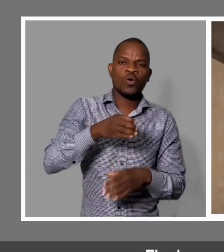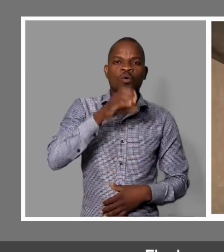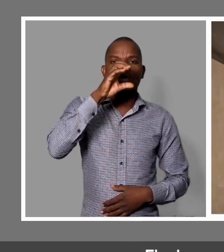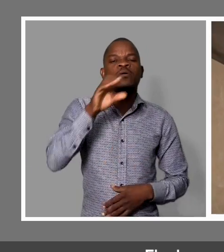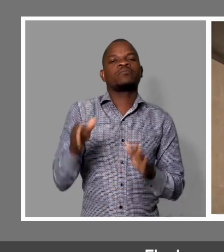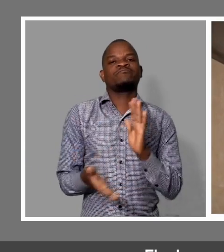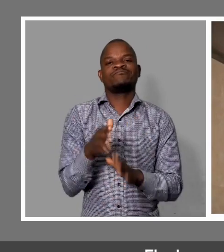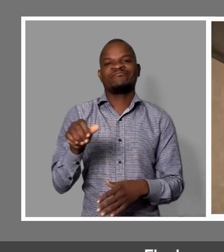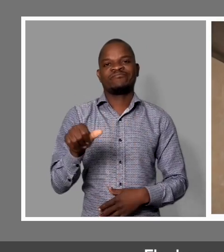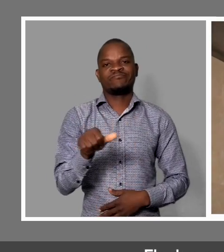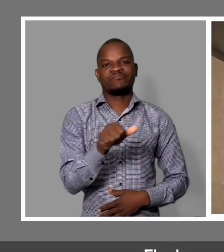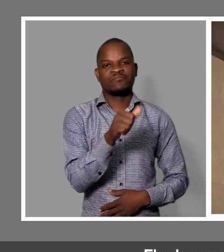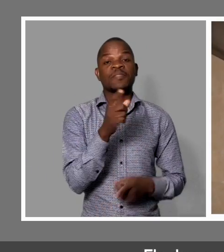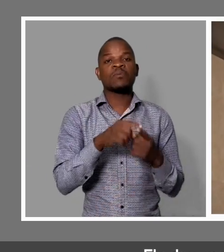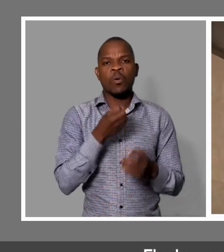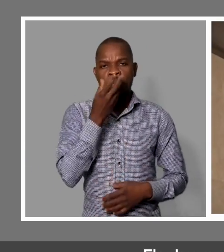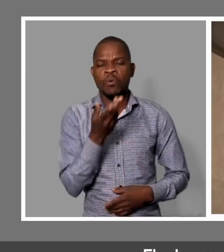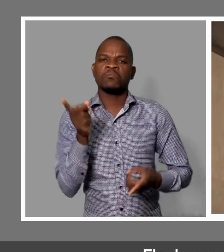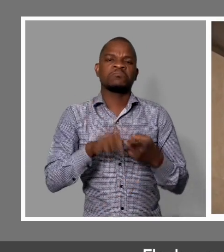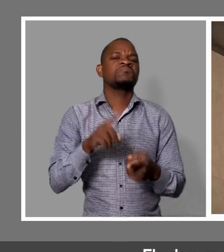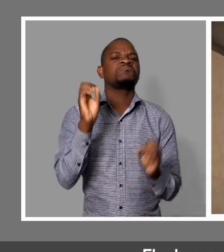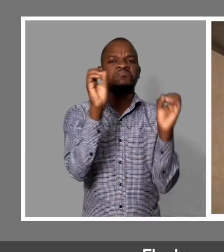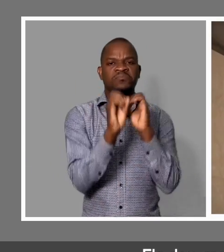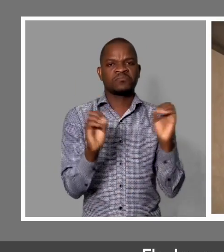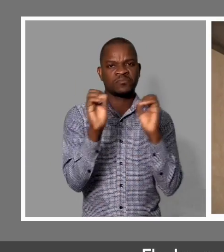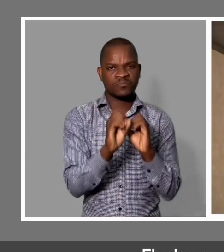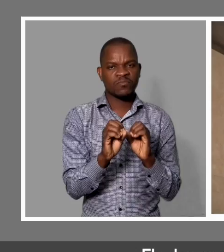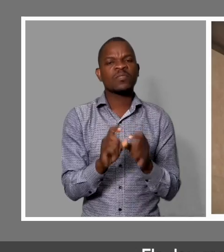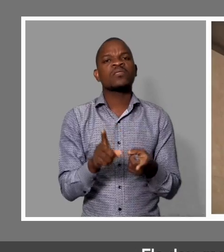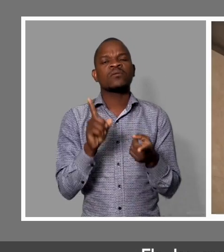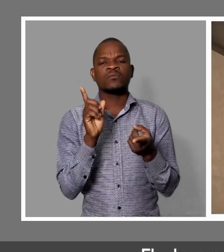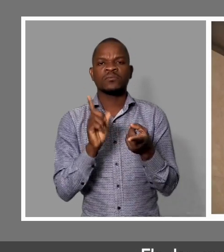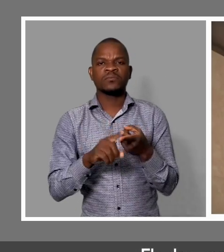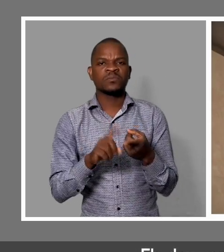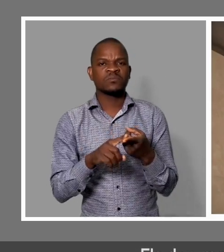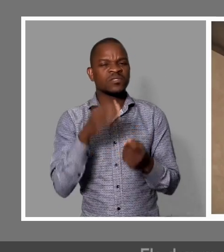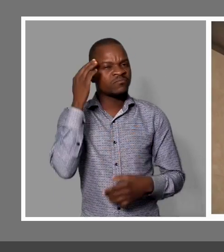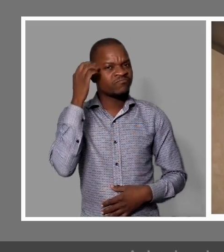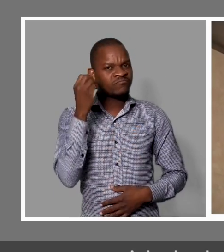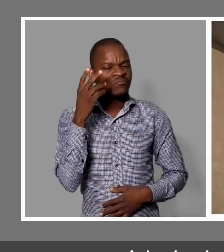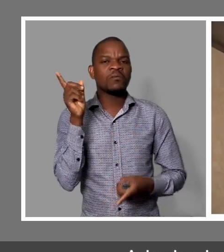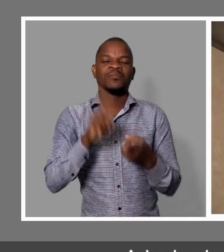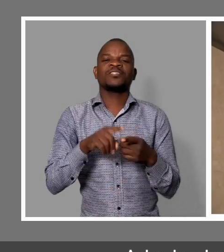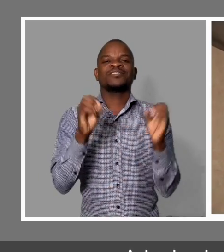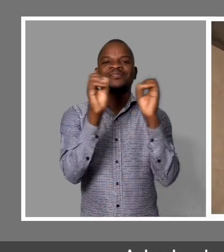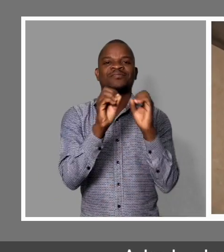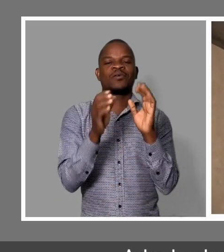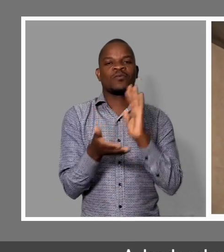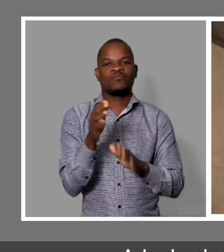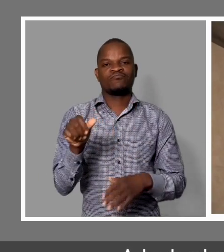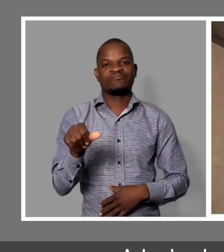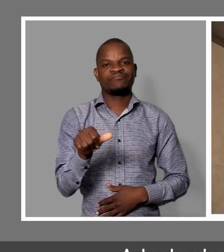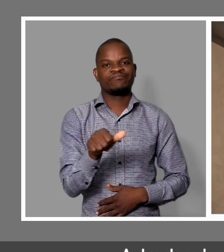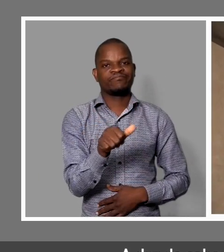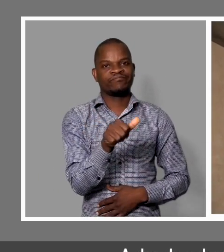isso e me sentia bem. Até os vômitos que eu tinha diminuíam. A dor de cabeça também